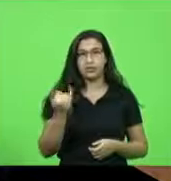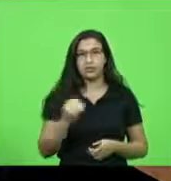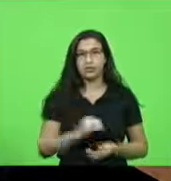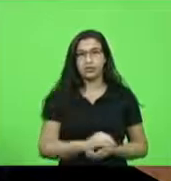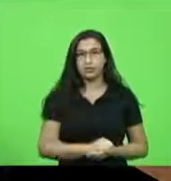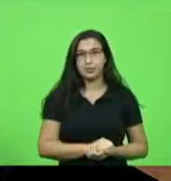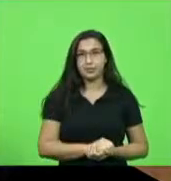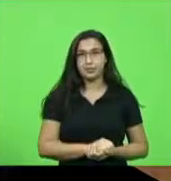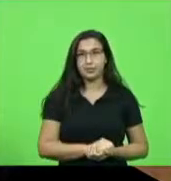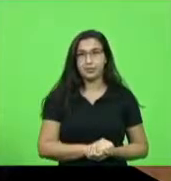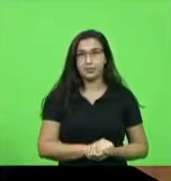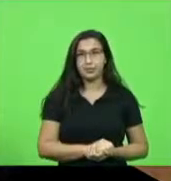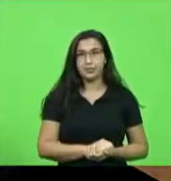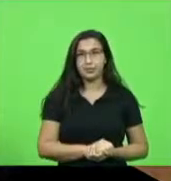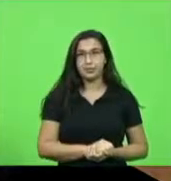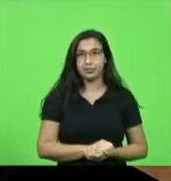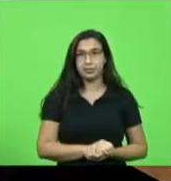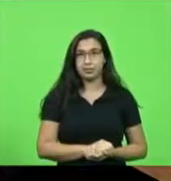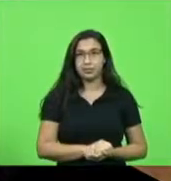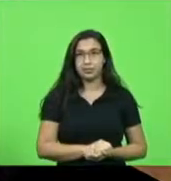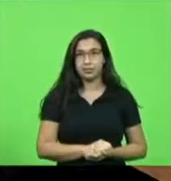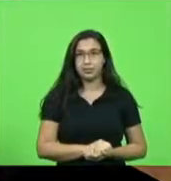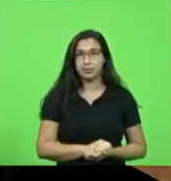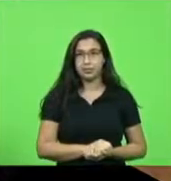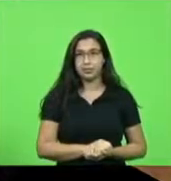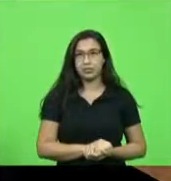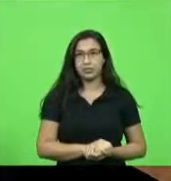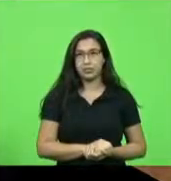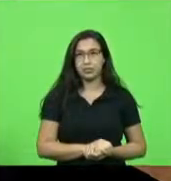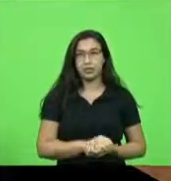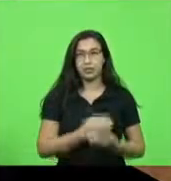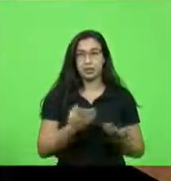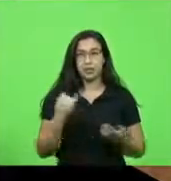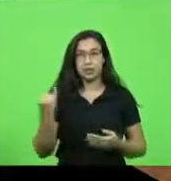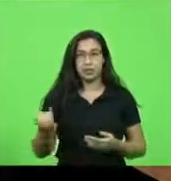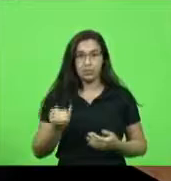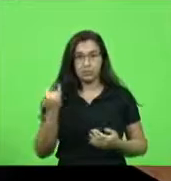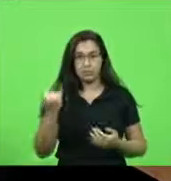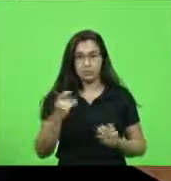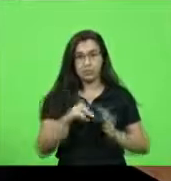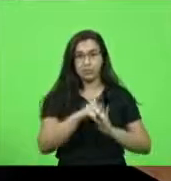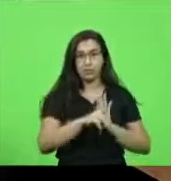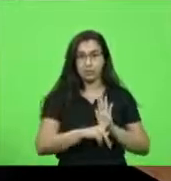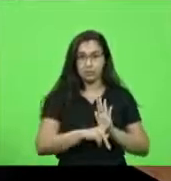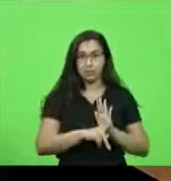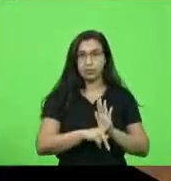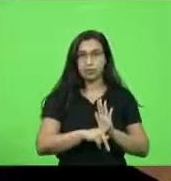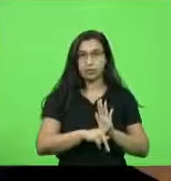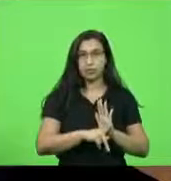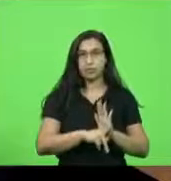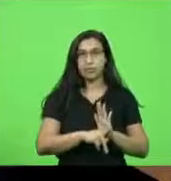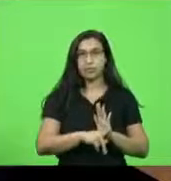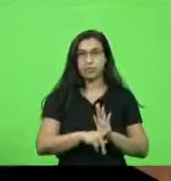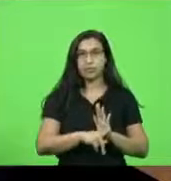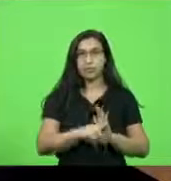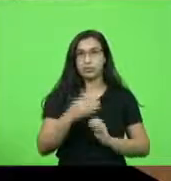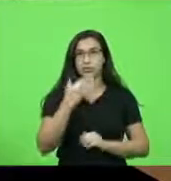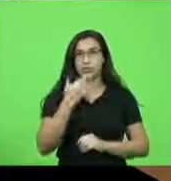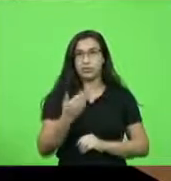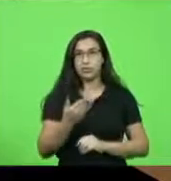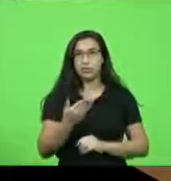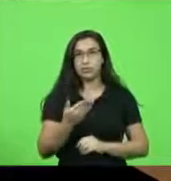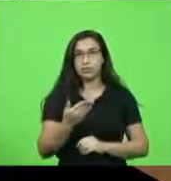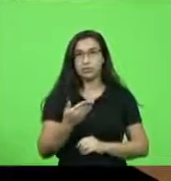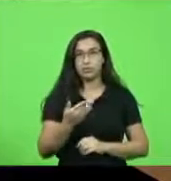diante da relevância do requerimento e do projeto, eu pediria, senhor presidente, me parece que nós não vamos ter